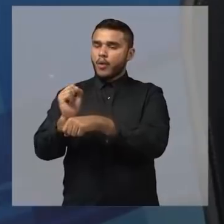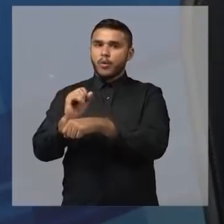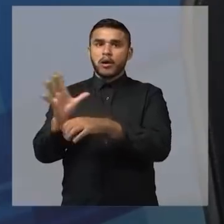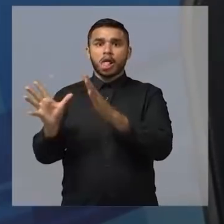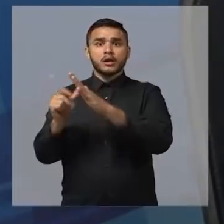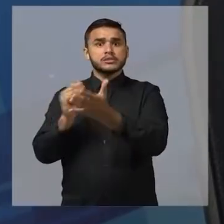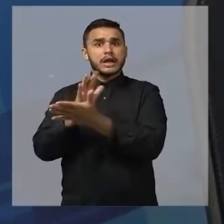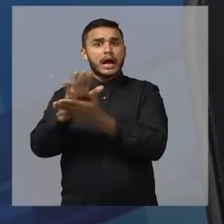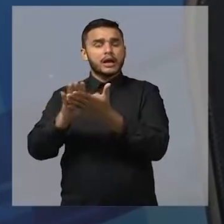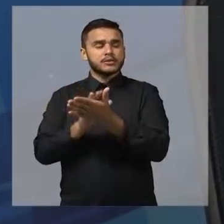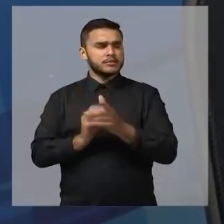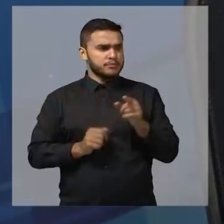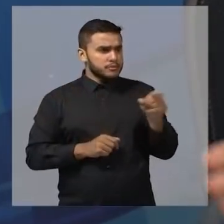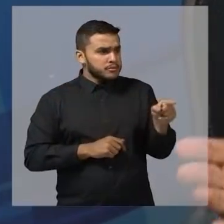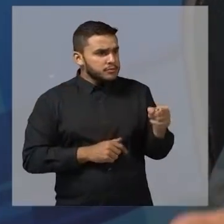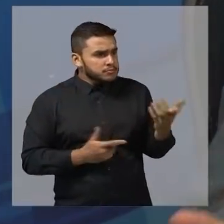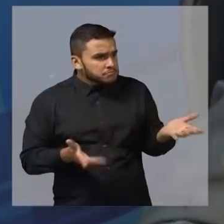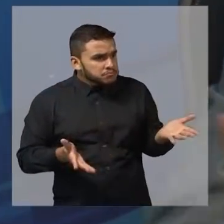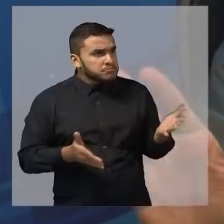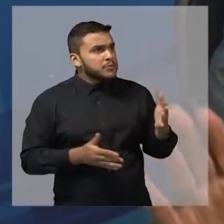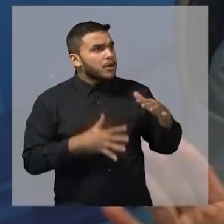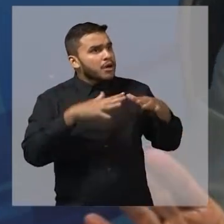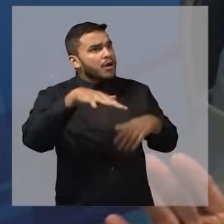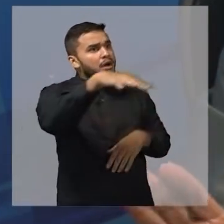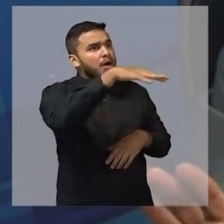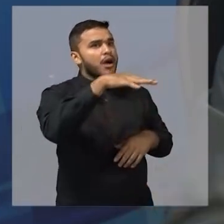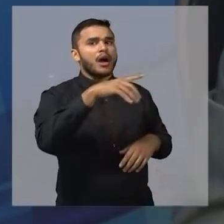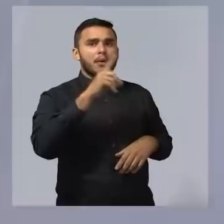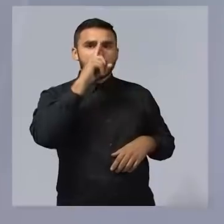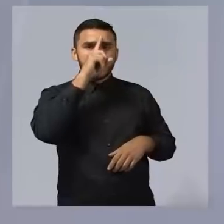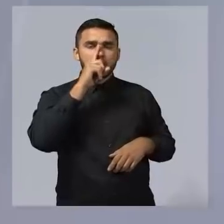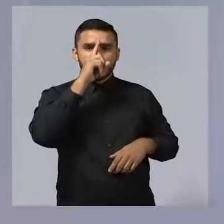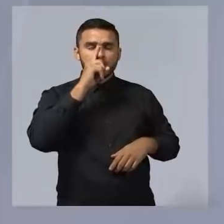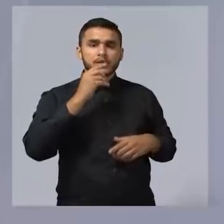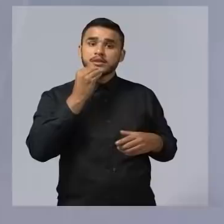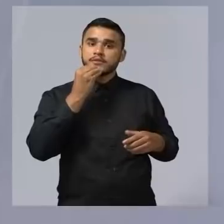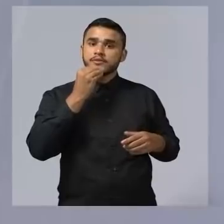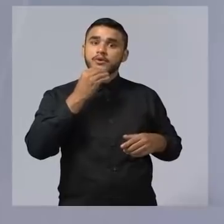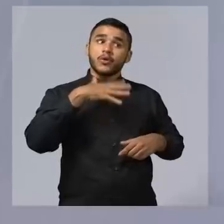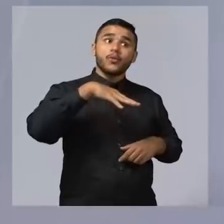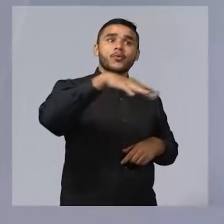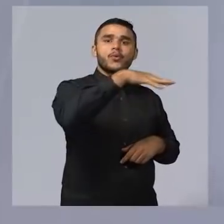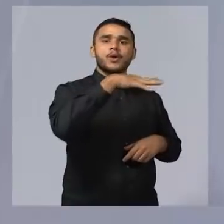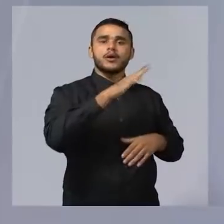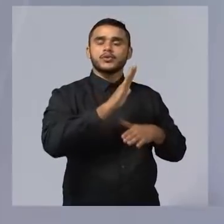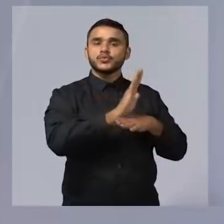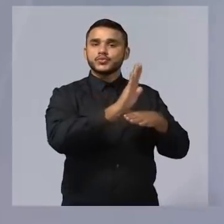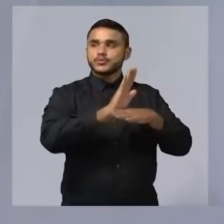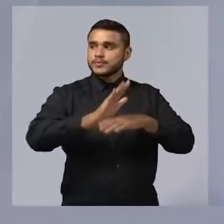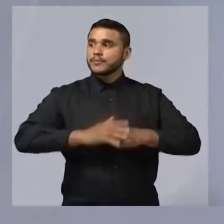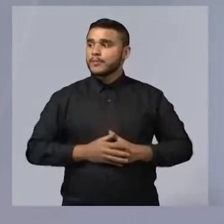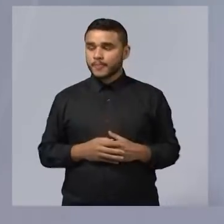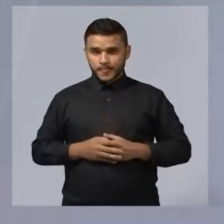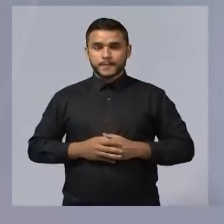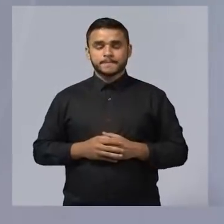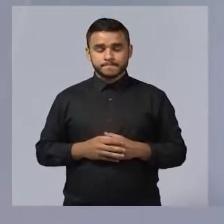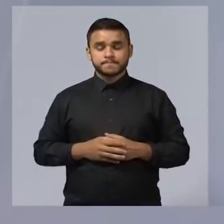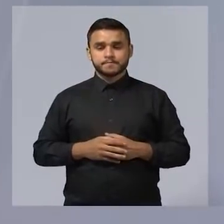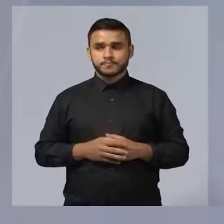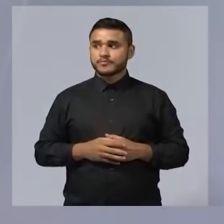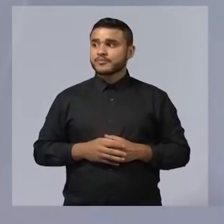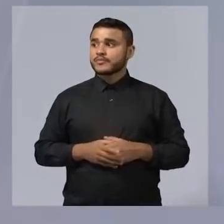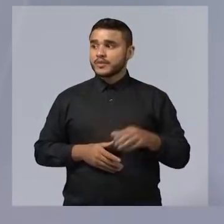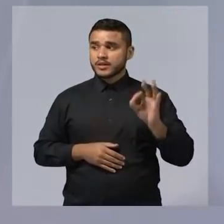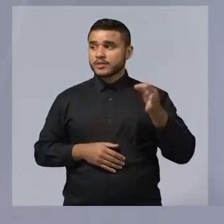precisar aprender. Mas isso aí não é bem uma tarefa de policial. Eu tô rindo aqui porque eu uso justamente dentro das